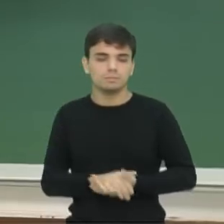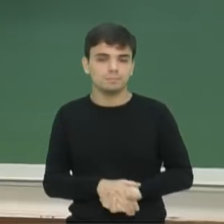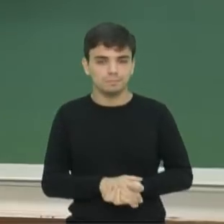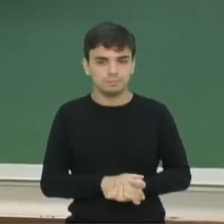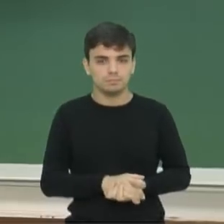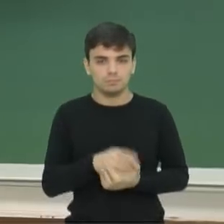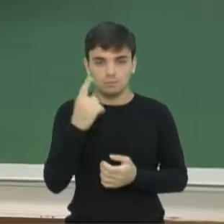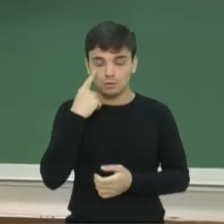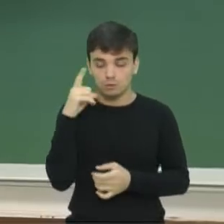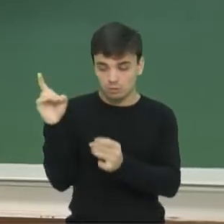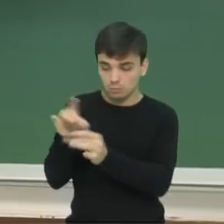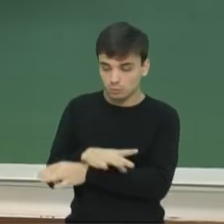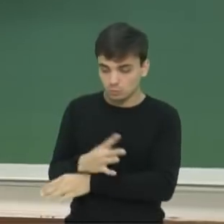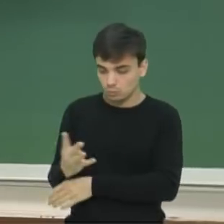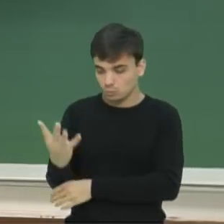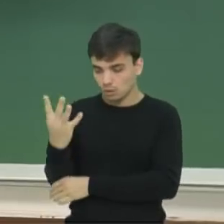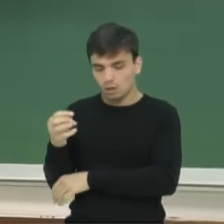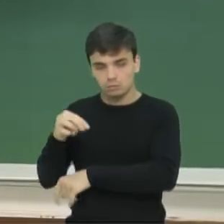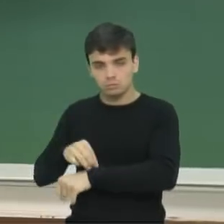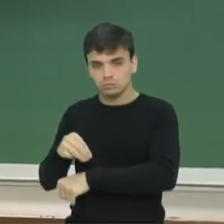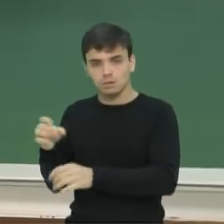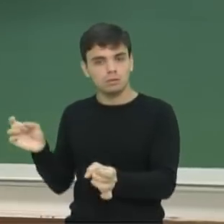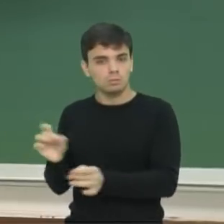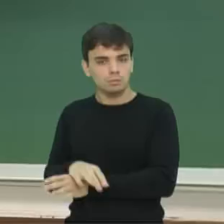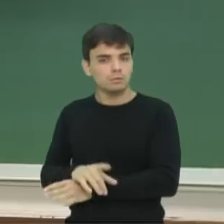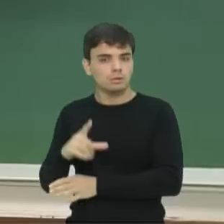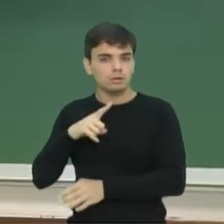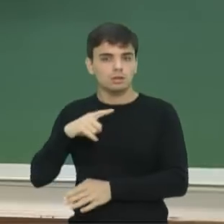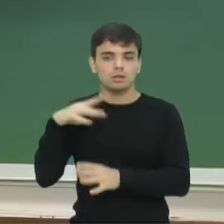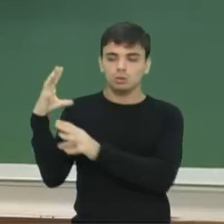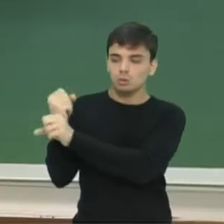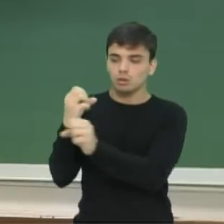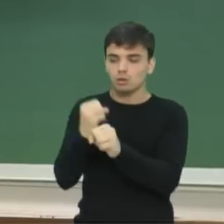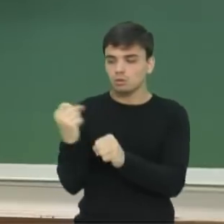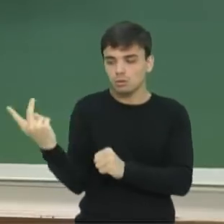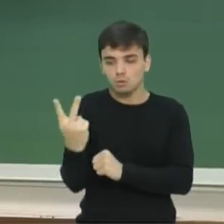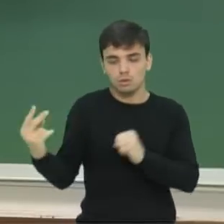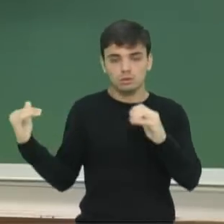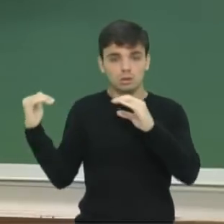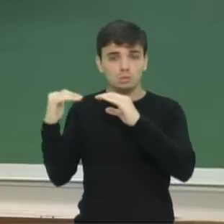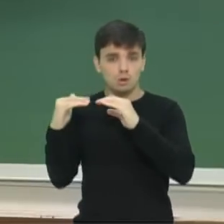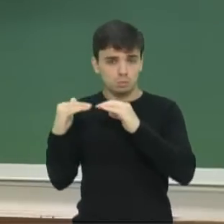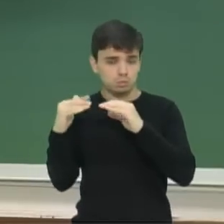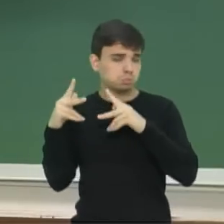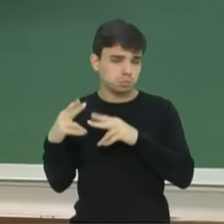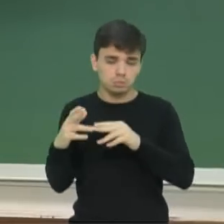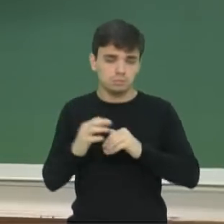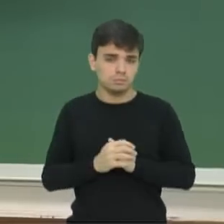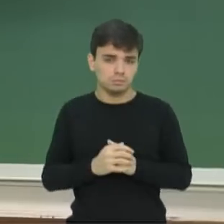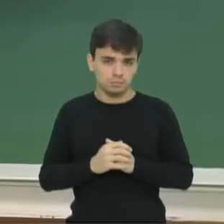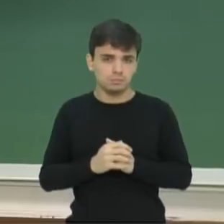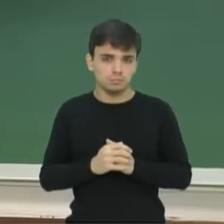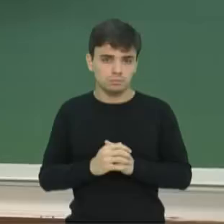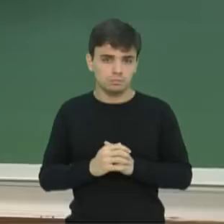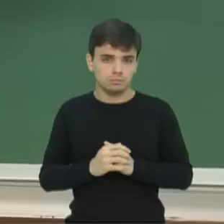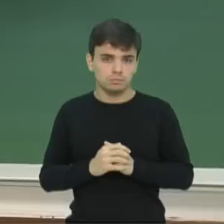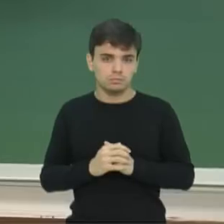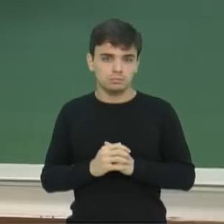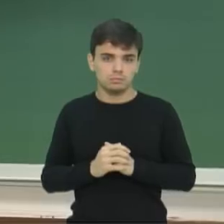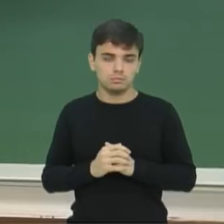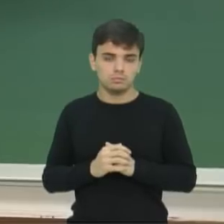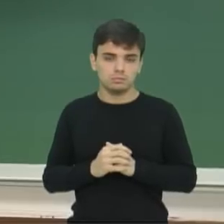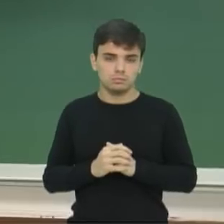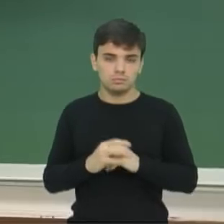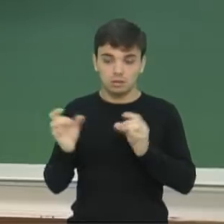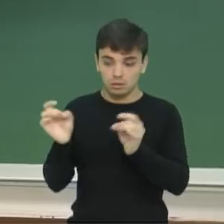empatado. Tanto houve pontuação ou não houve pontuação, se houve a aplicação de um golpe ali que pontua meio ponto para cada um dos